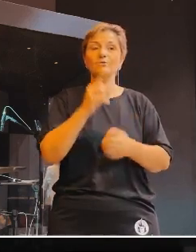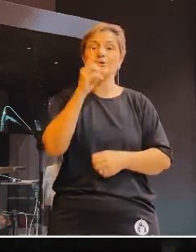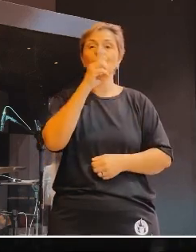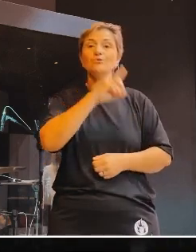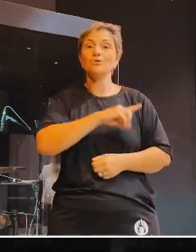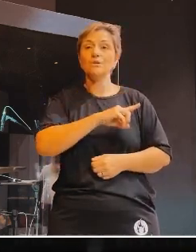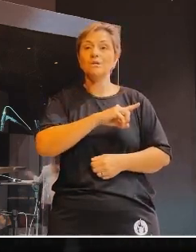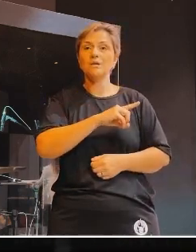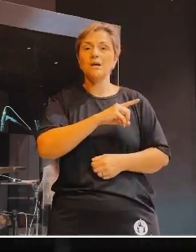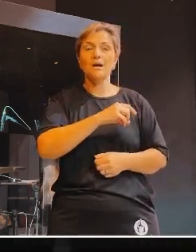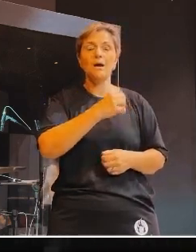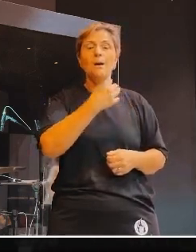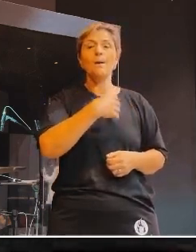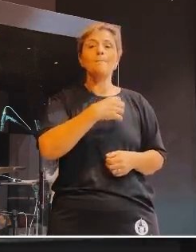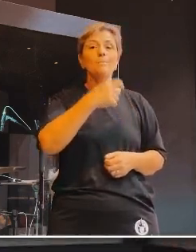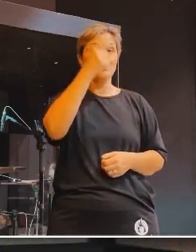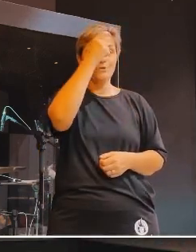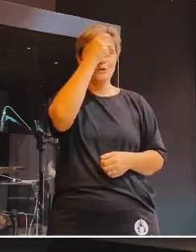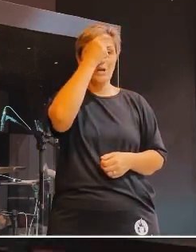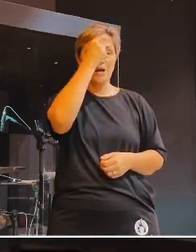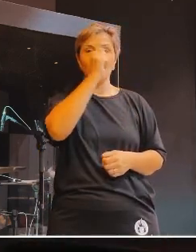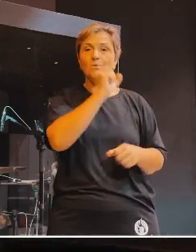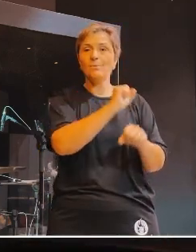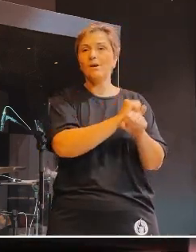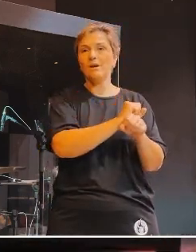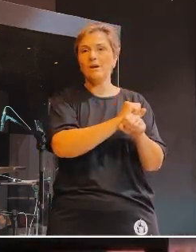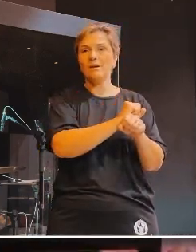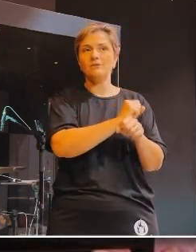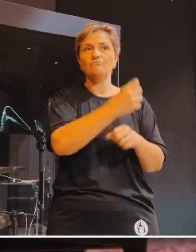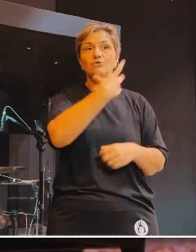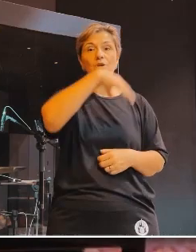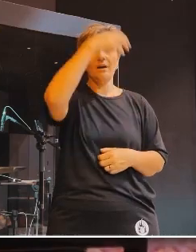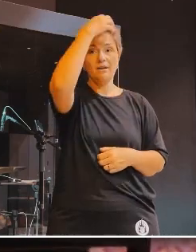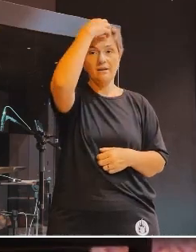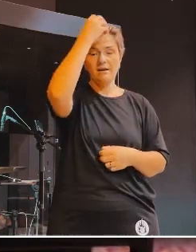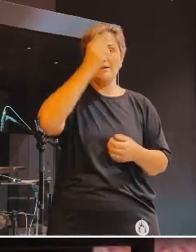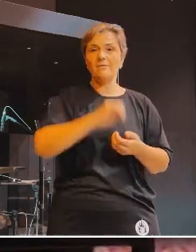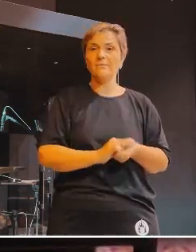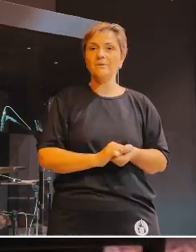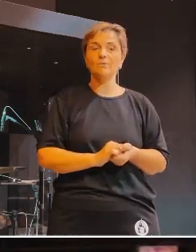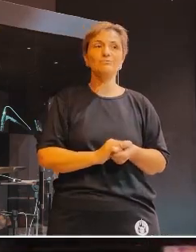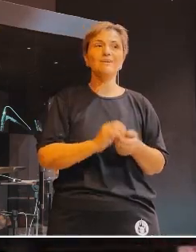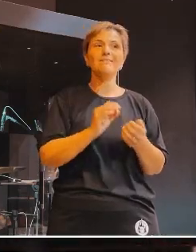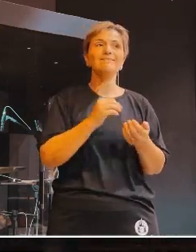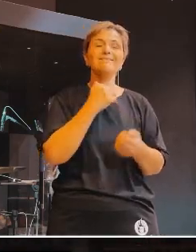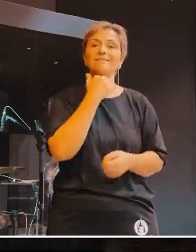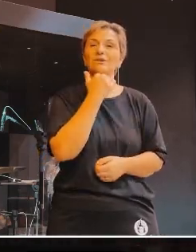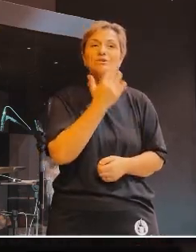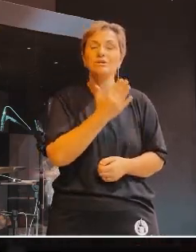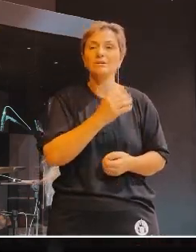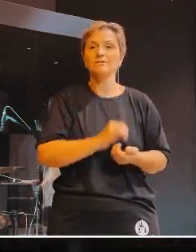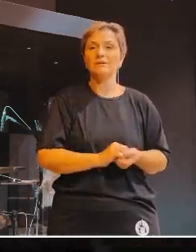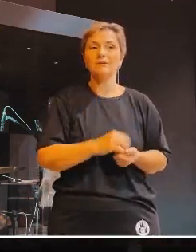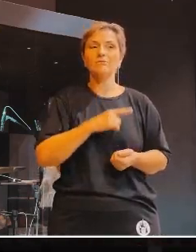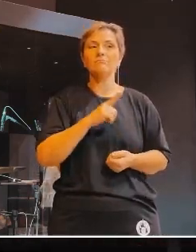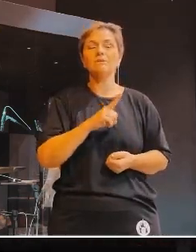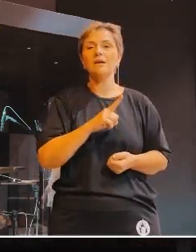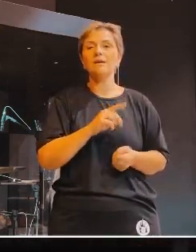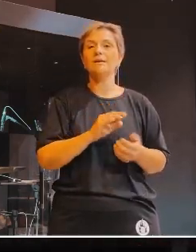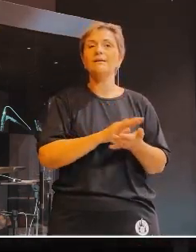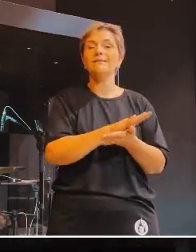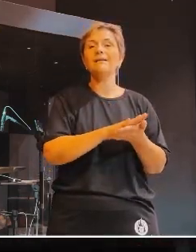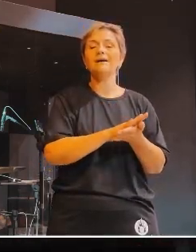terminar. E não há nada que ele faça que ele possa mudar a sua história e o seu